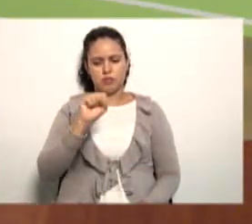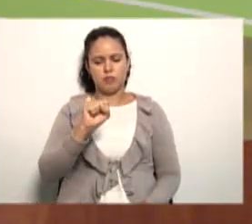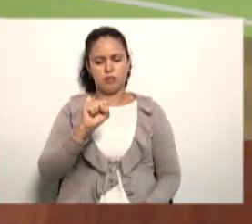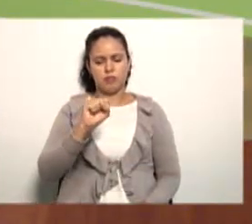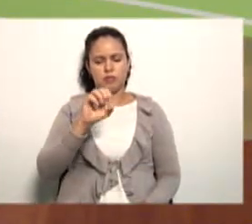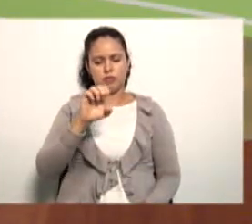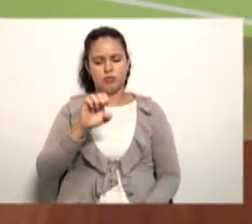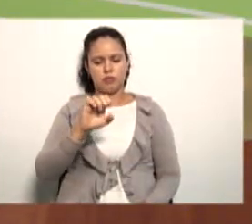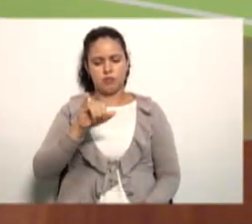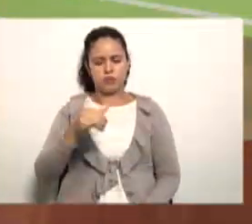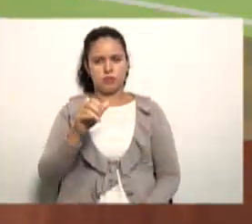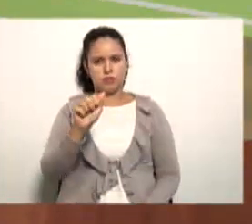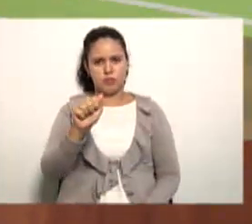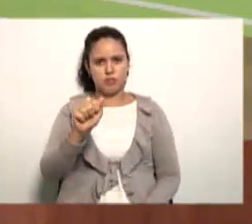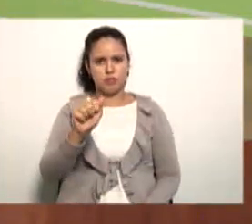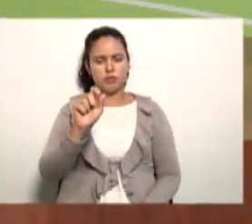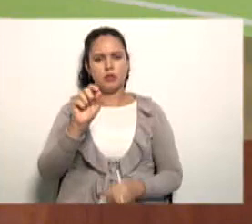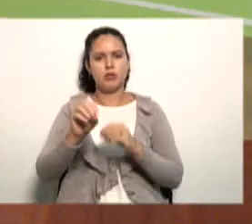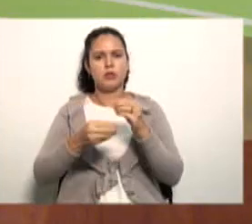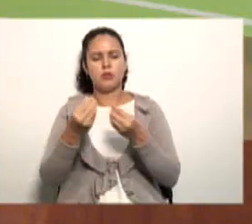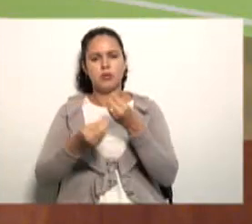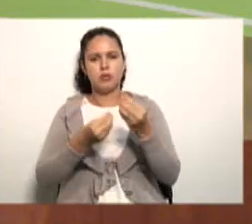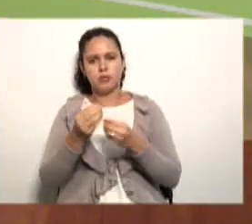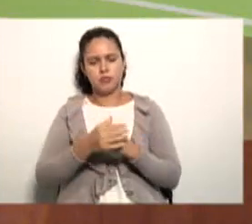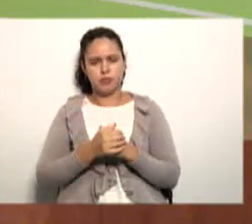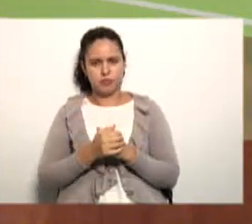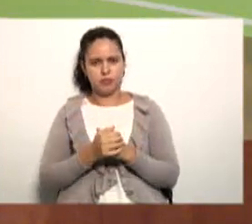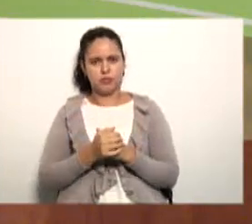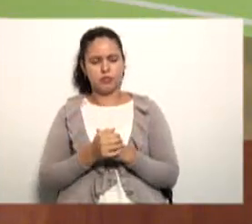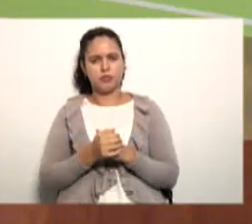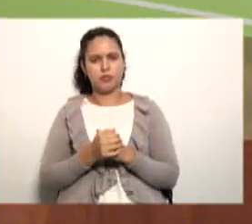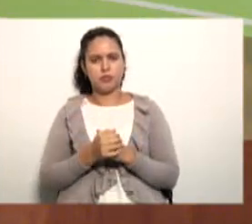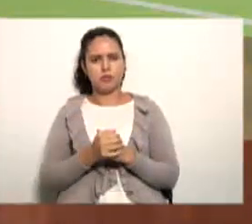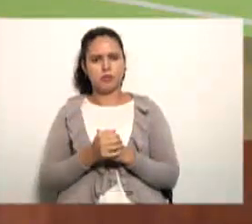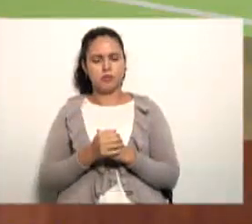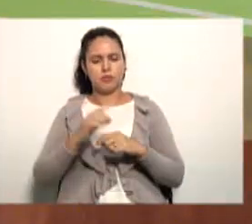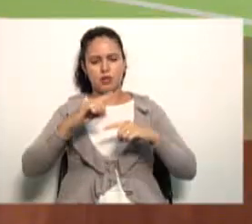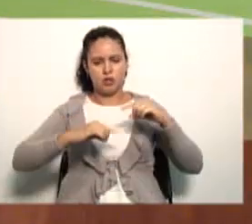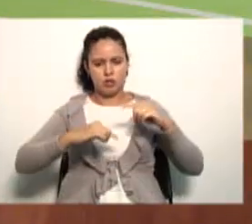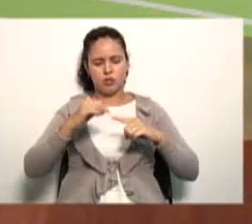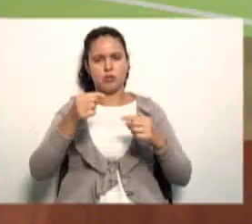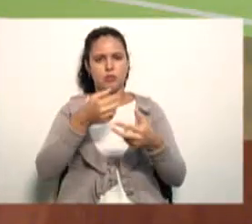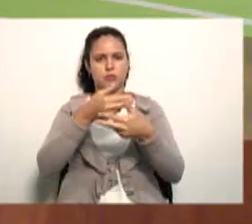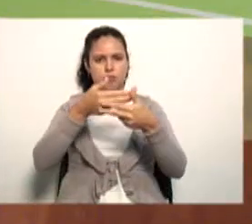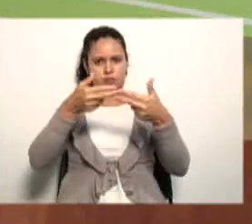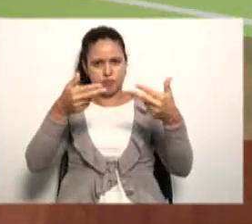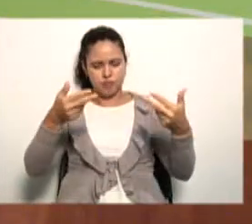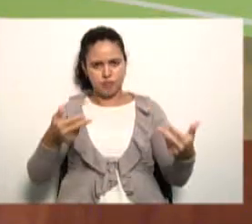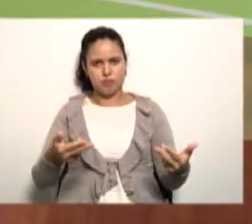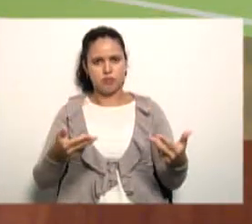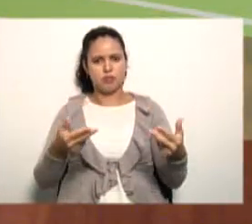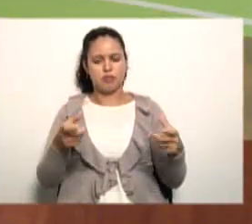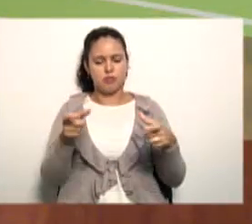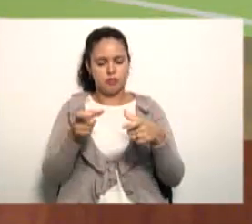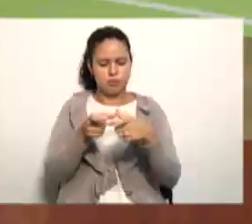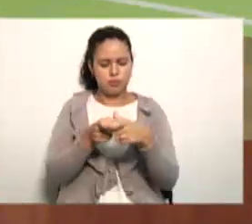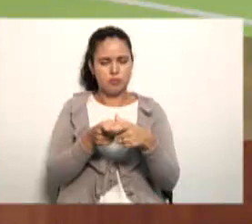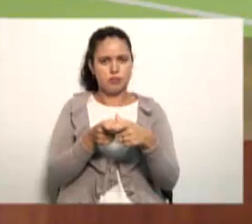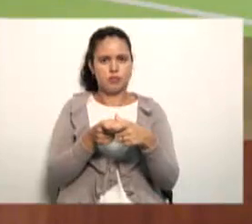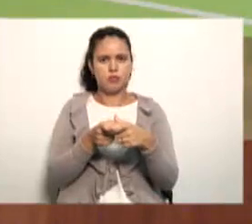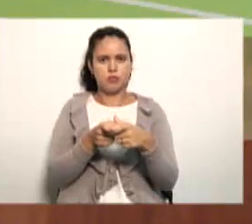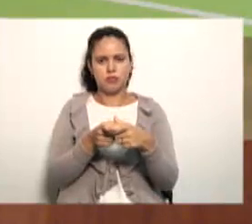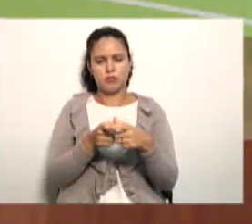da administração dos recursos da administração da escassez dos recursos produtivos, respondendo aquela questão dos exercícios. A número 3,